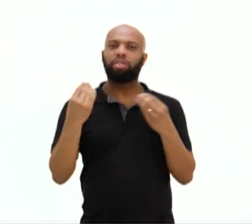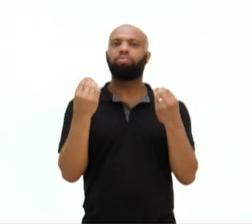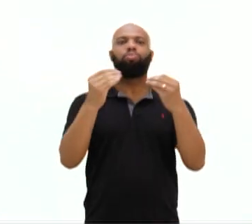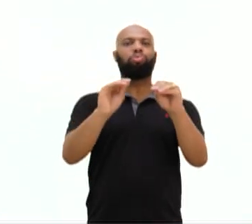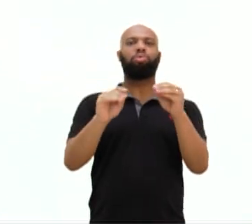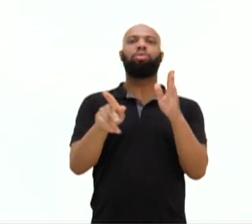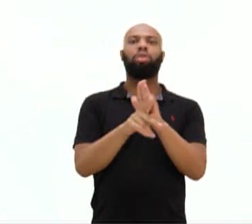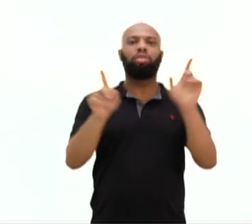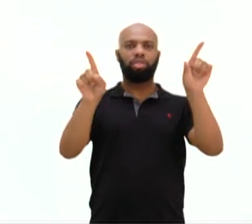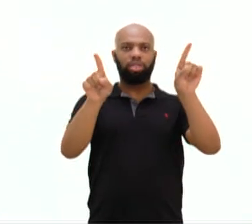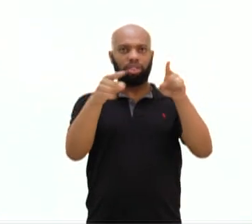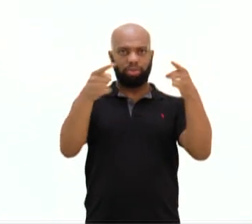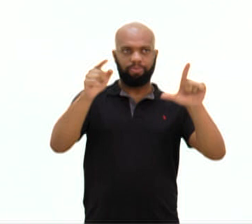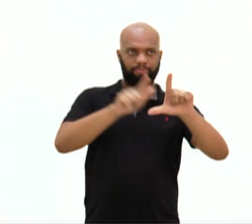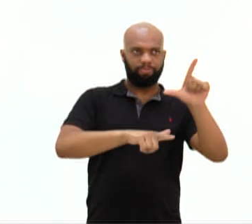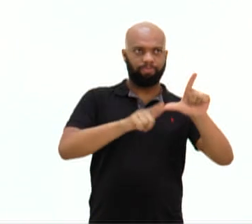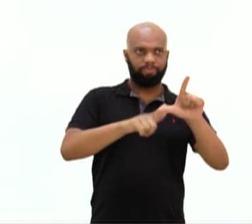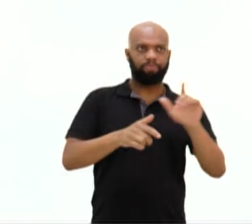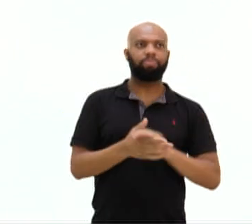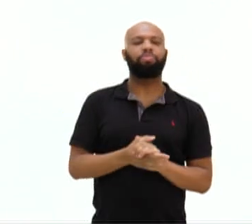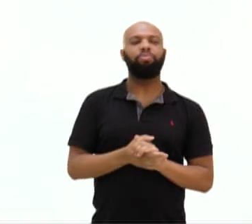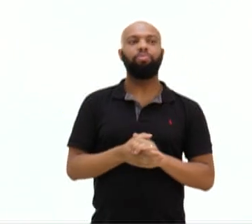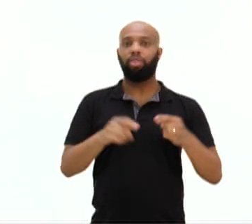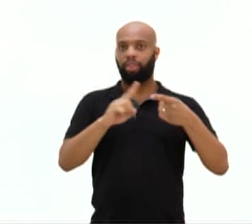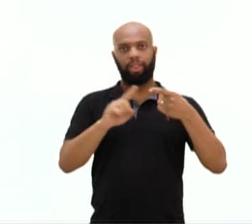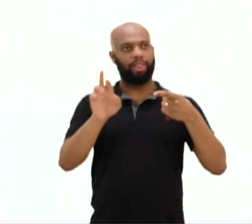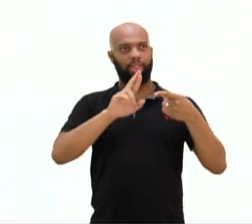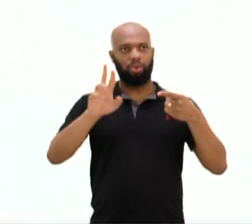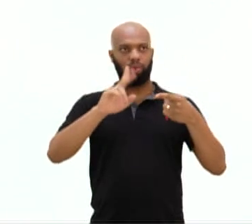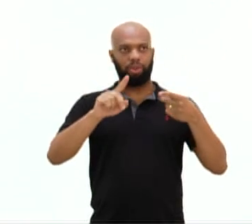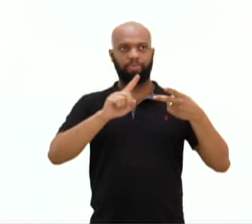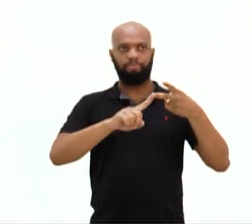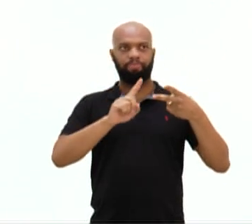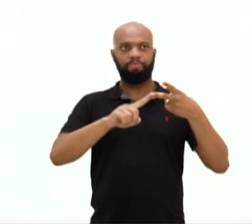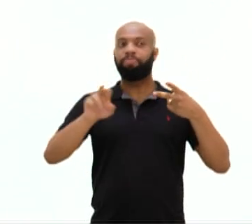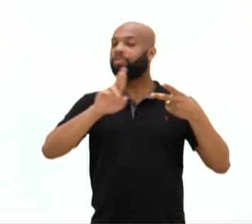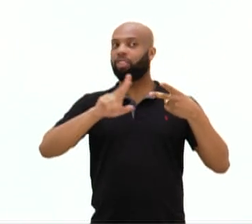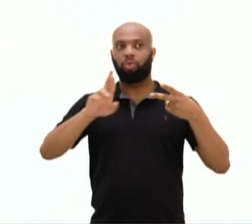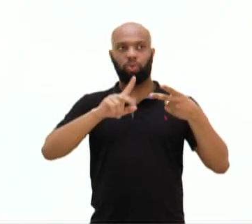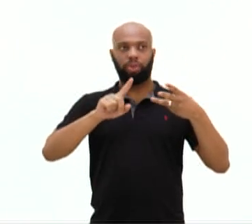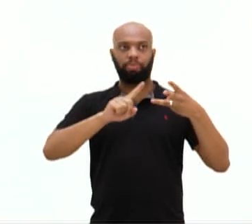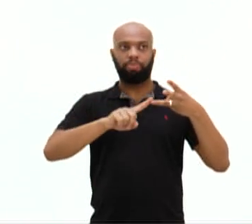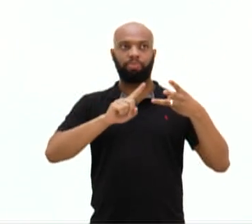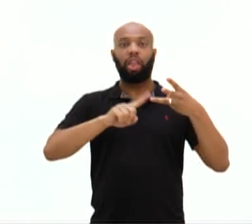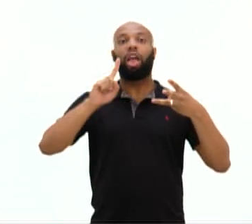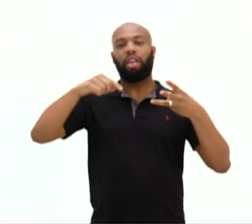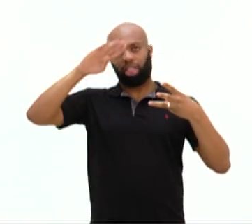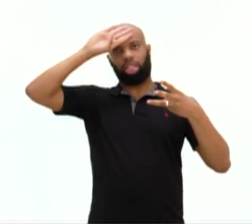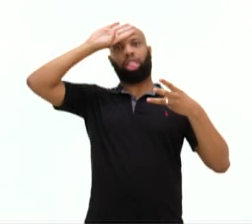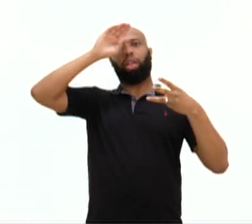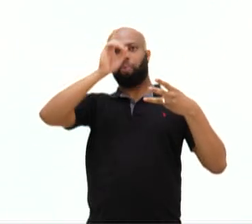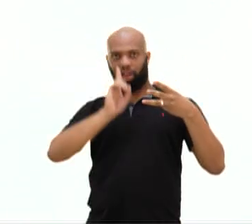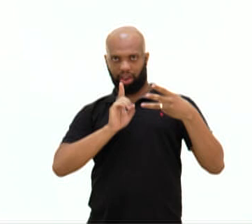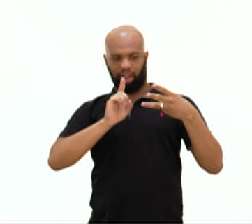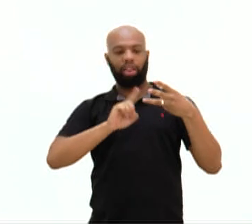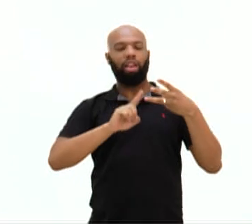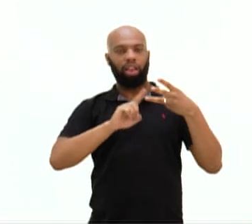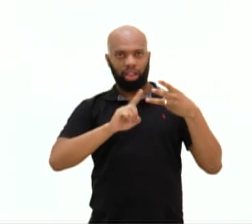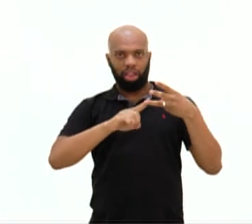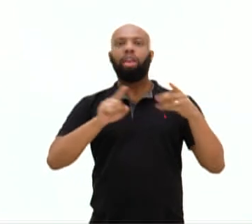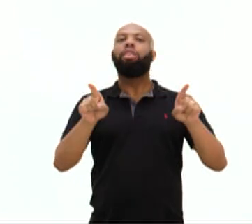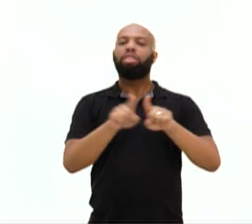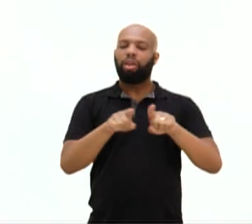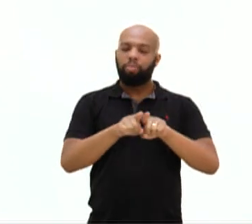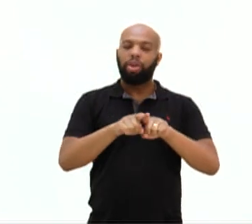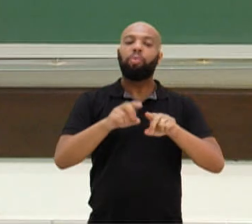passado, era matéria de segundo ano. Também não era. Febre amarela, né, gente? A febre amarela, assim como a dengue, zika e chikungunya,